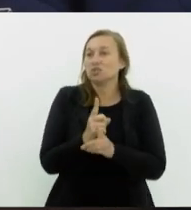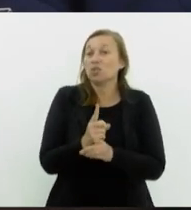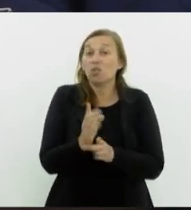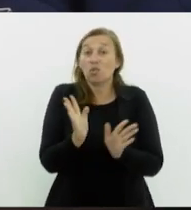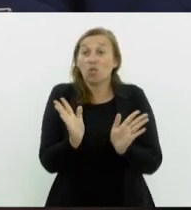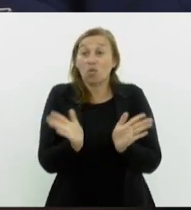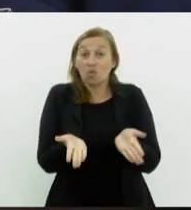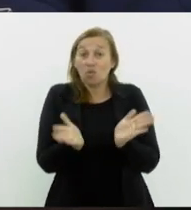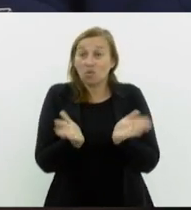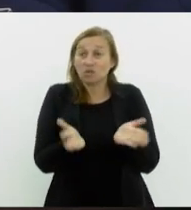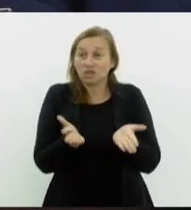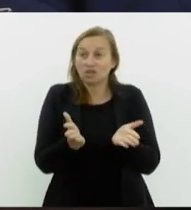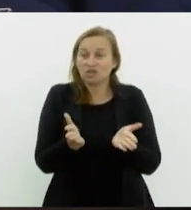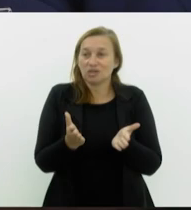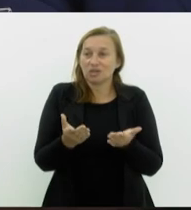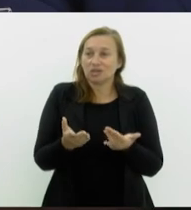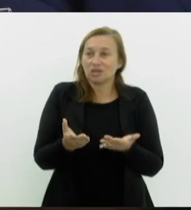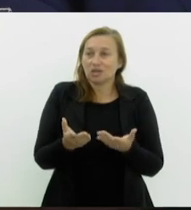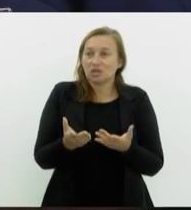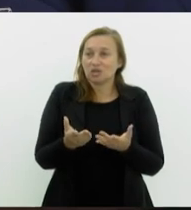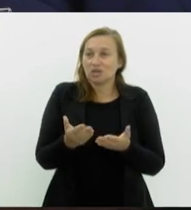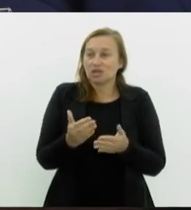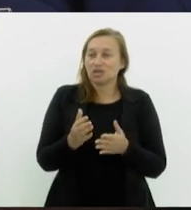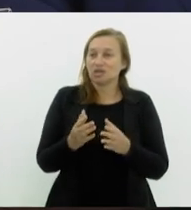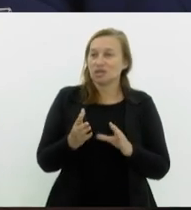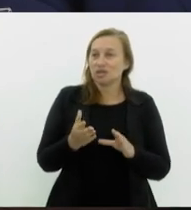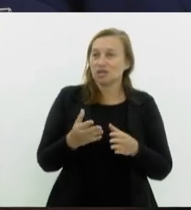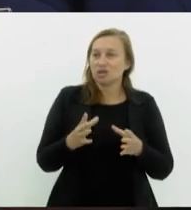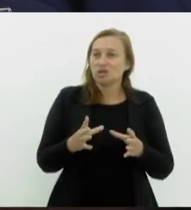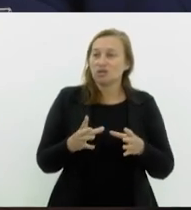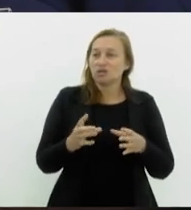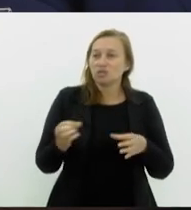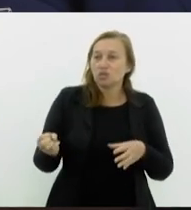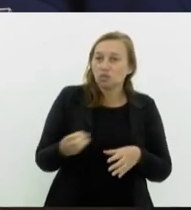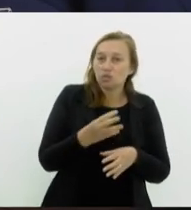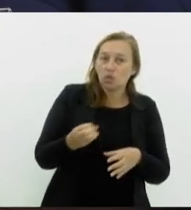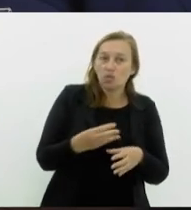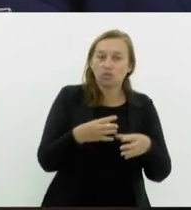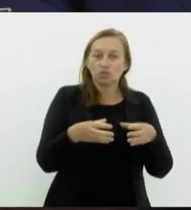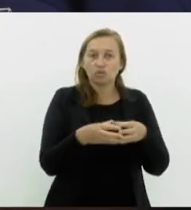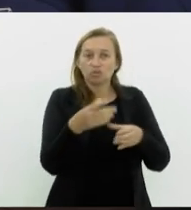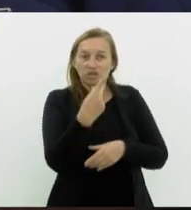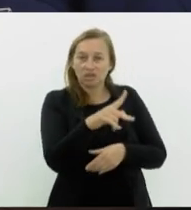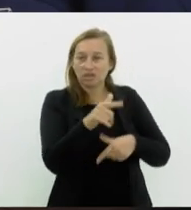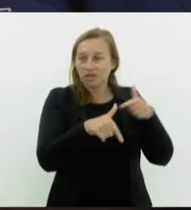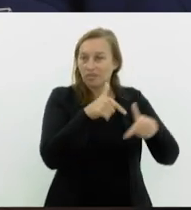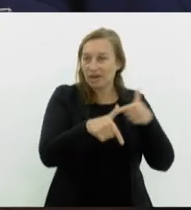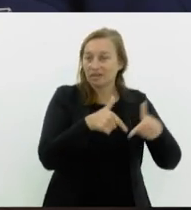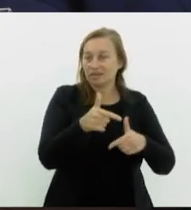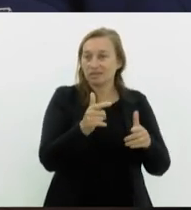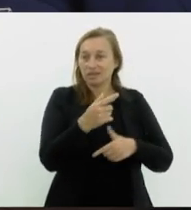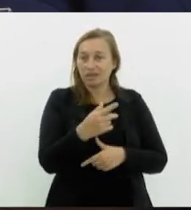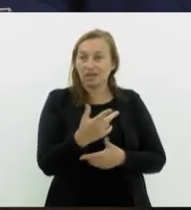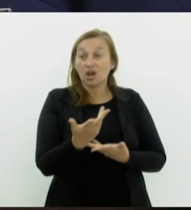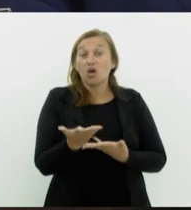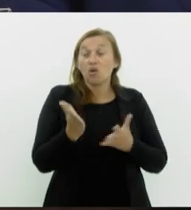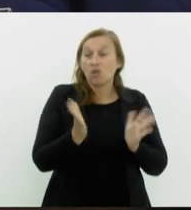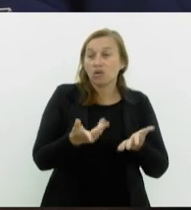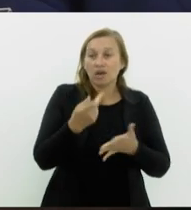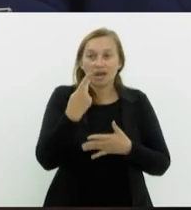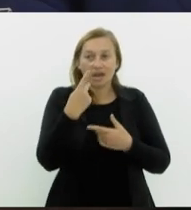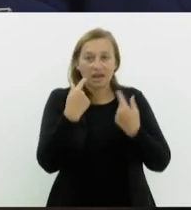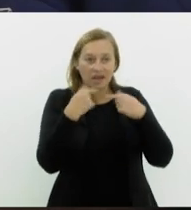eu sou bagrinho na Câmara, que Sua Excelência preside, e hoje reclamava da ausência do meu querido